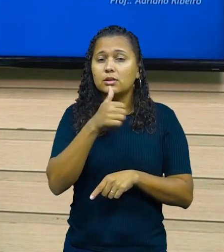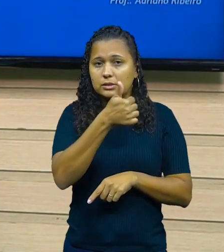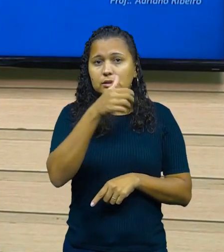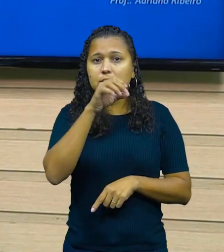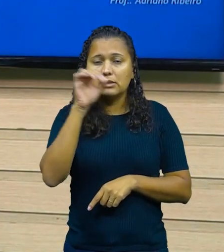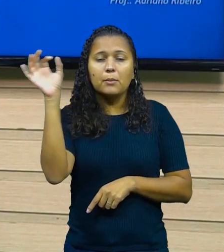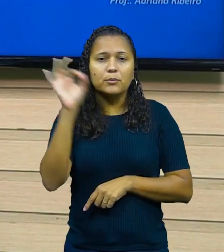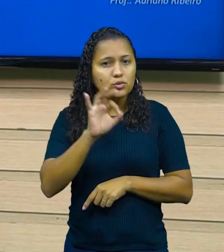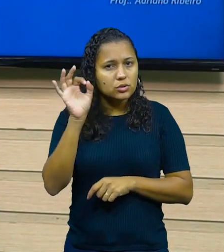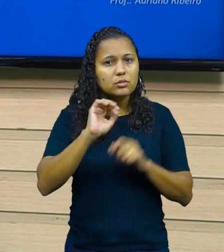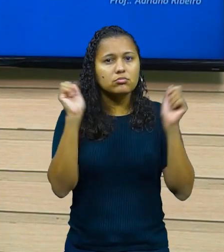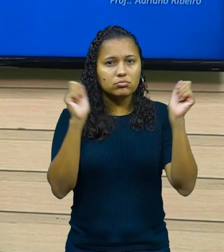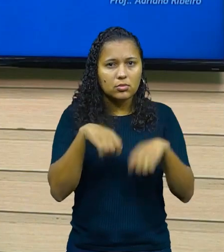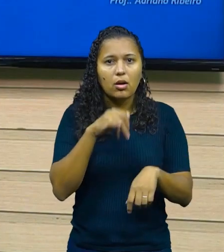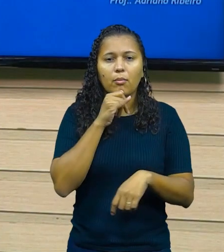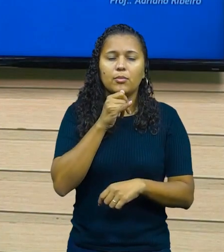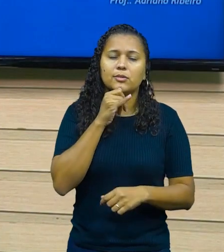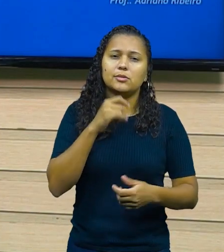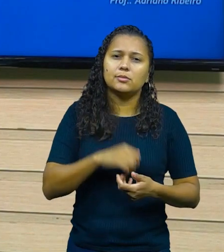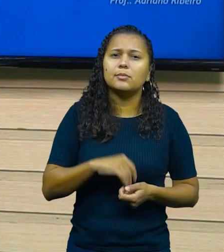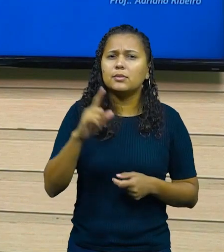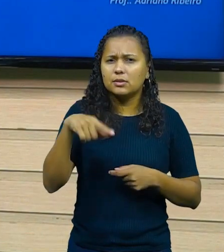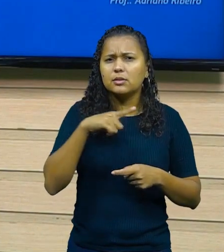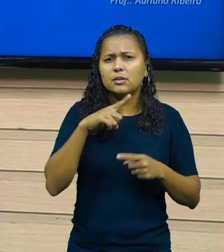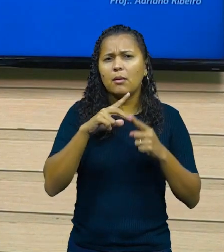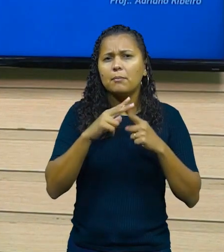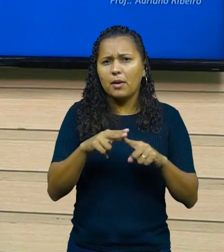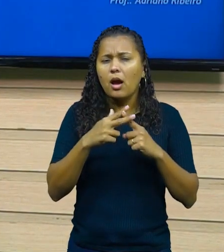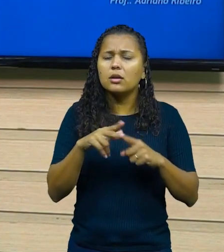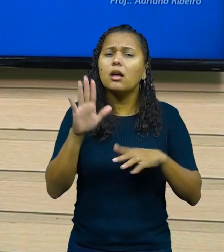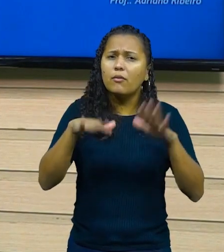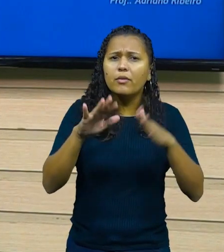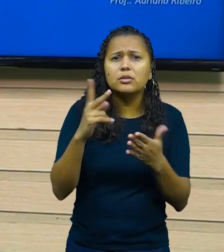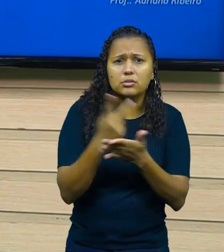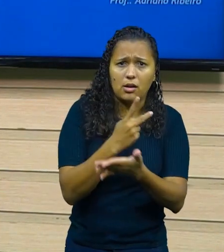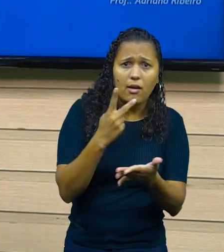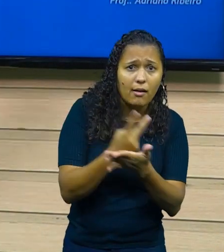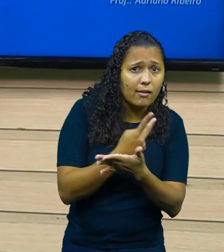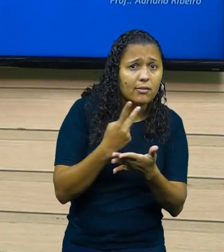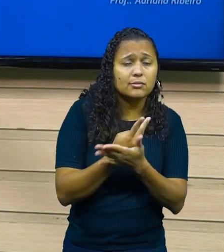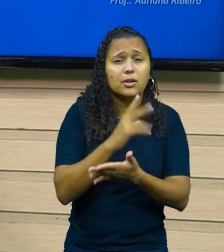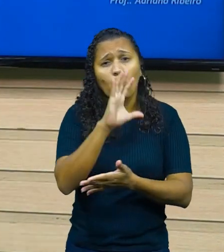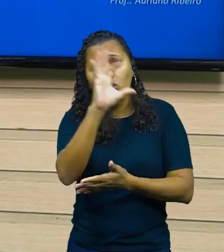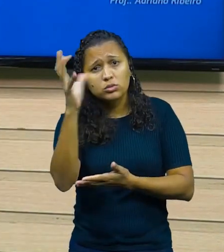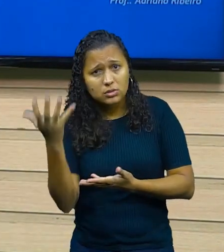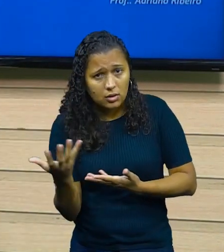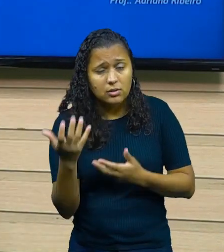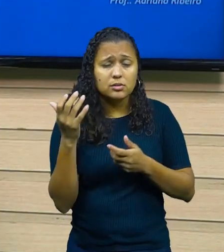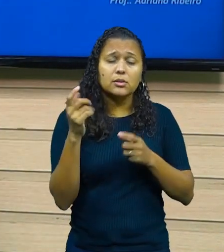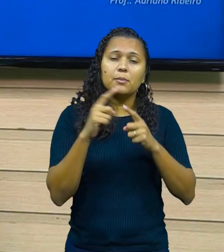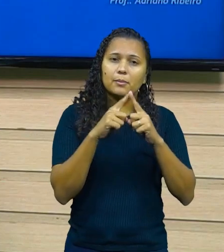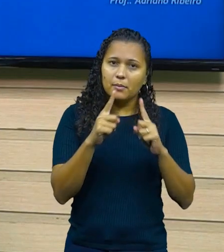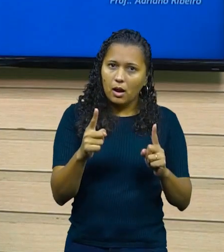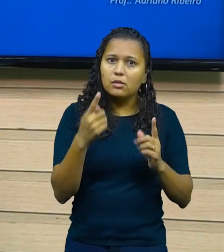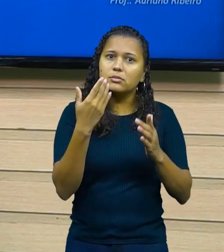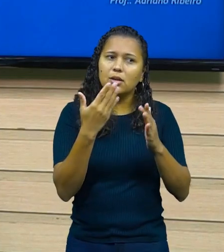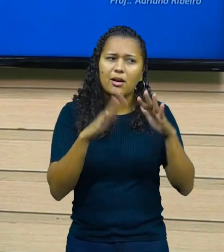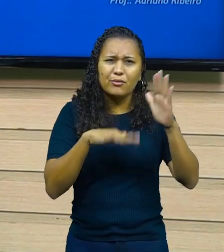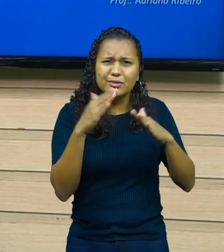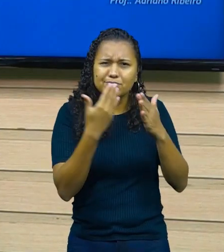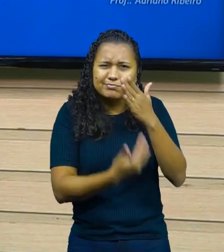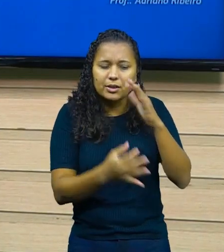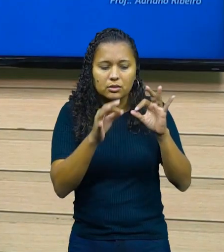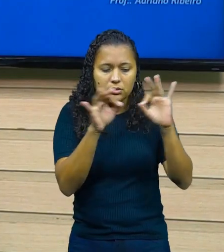100%. Claro que você, como são as máquinas também falham, e você também como metrologista ali pode se perder um pouco na medição,